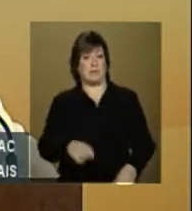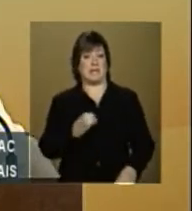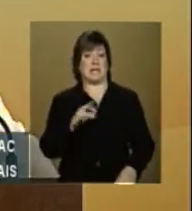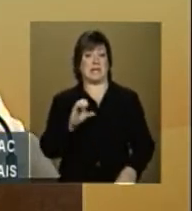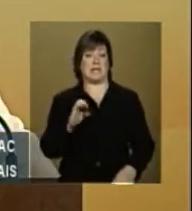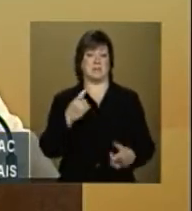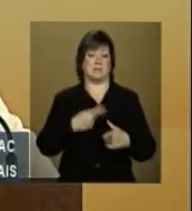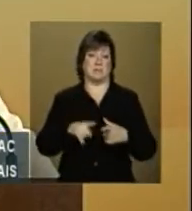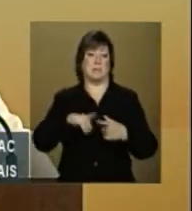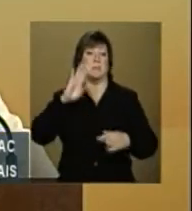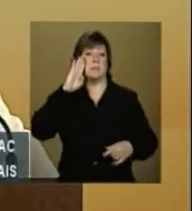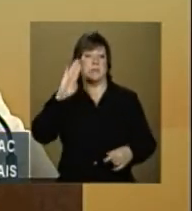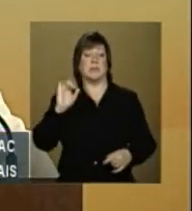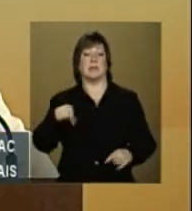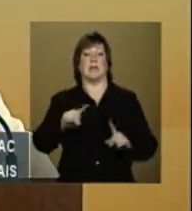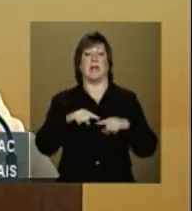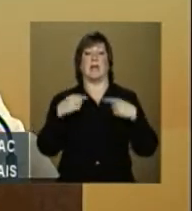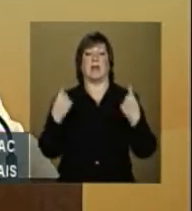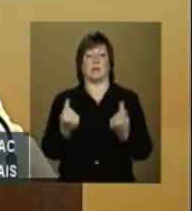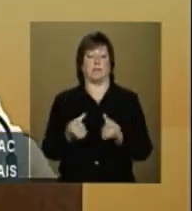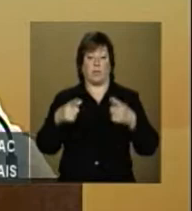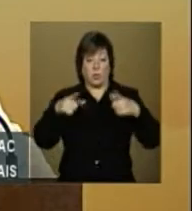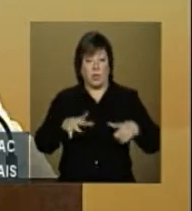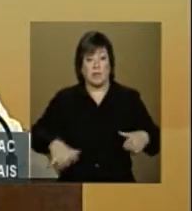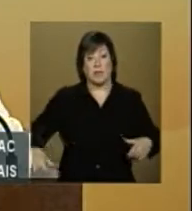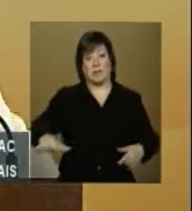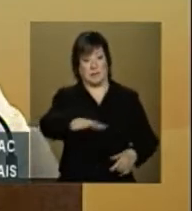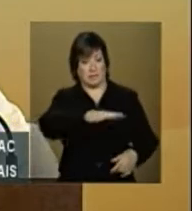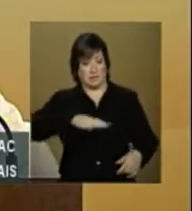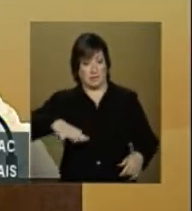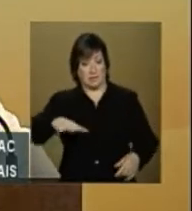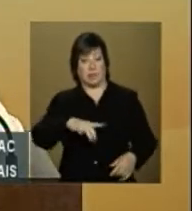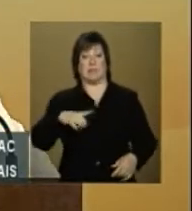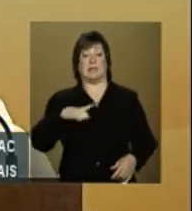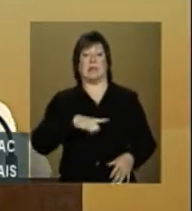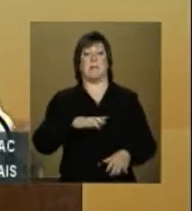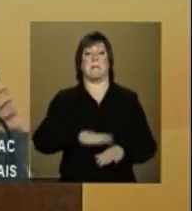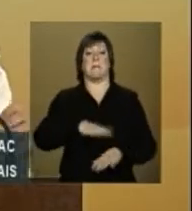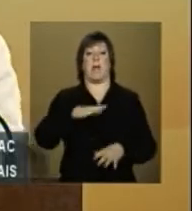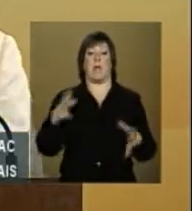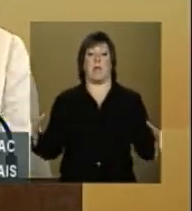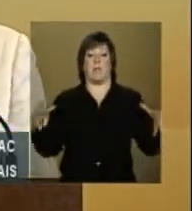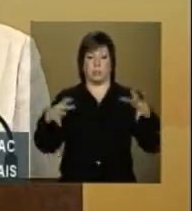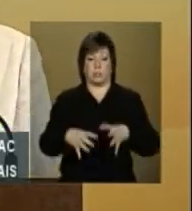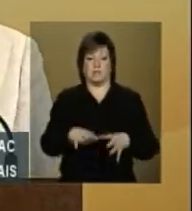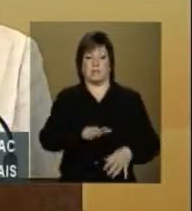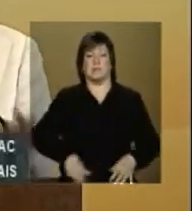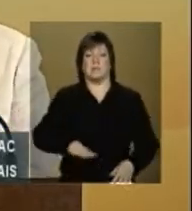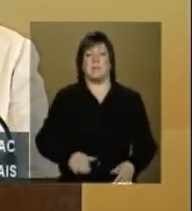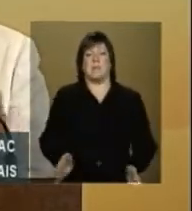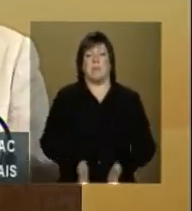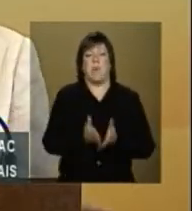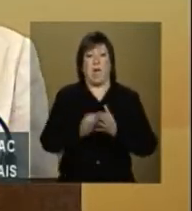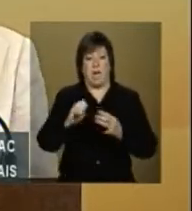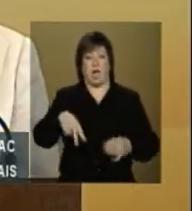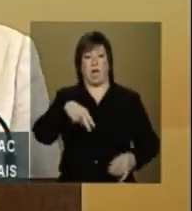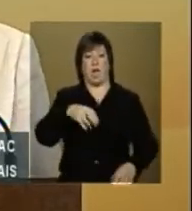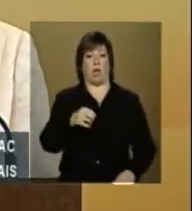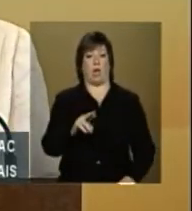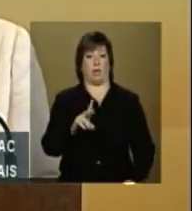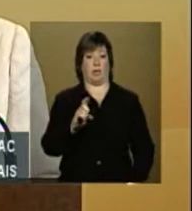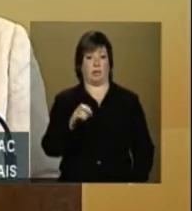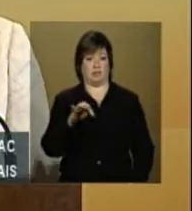crise, principalmente na região onde se concentra o maior número de crianças pobres, que é o Nordeste,